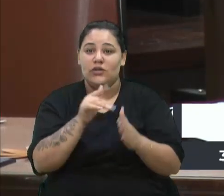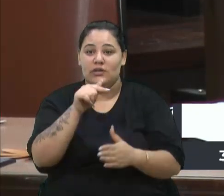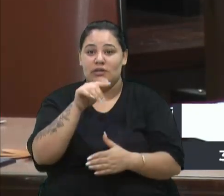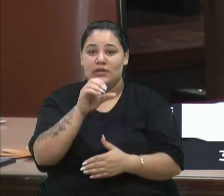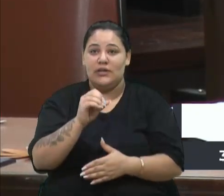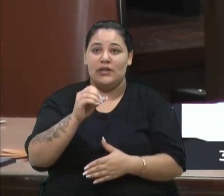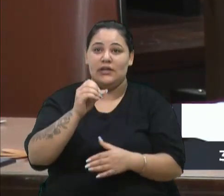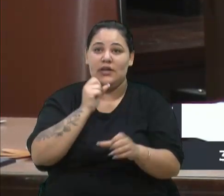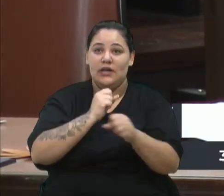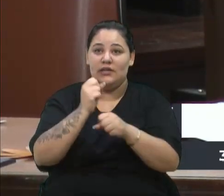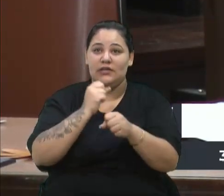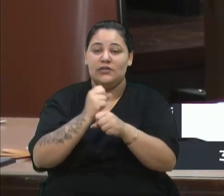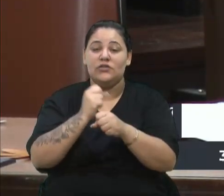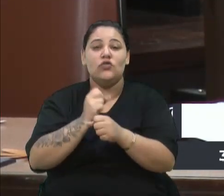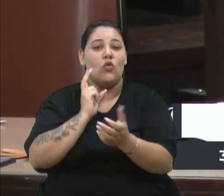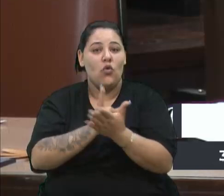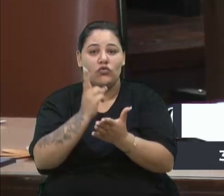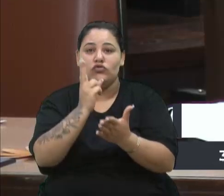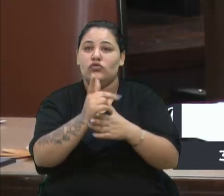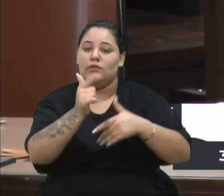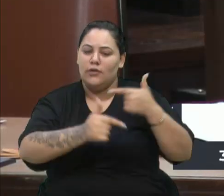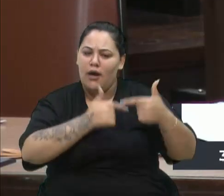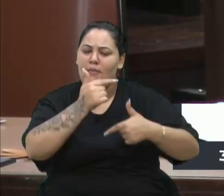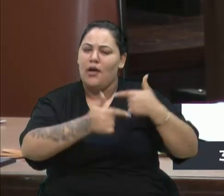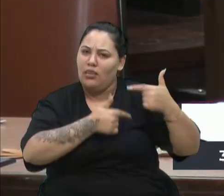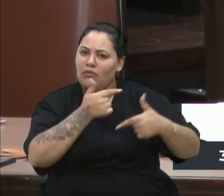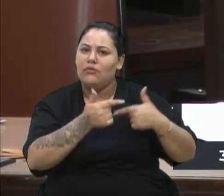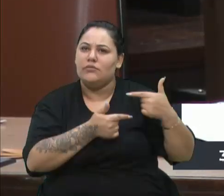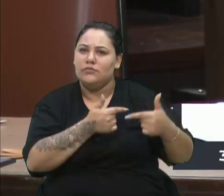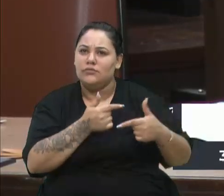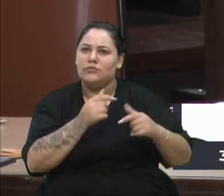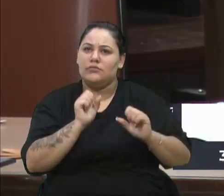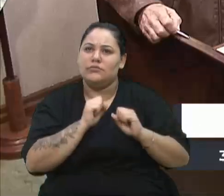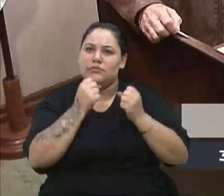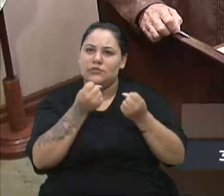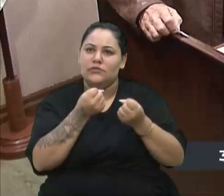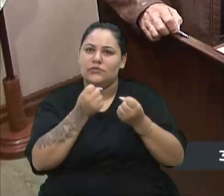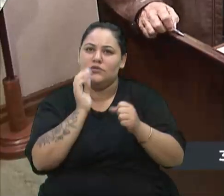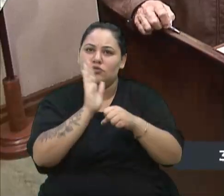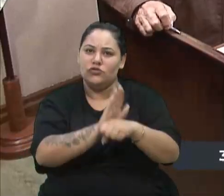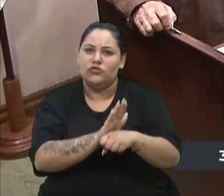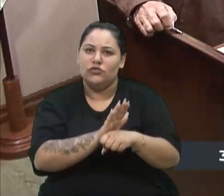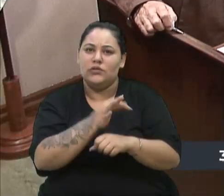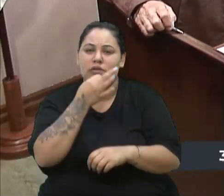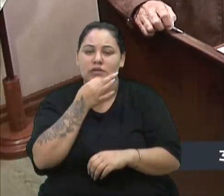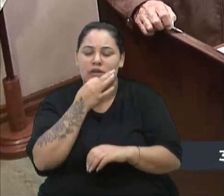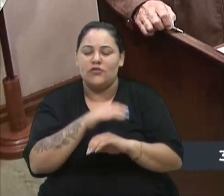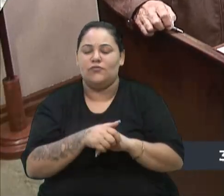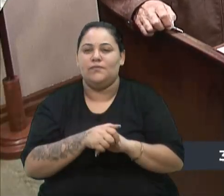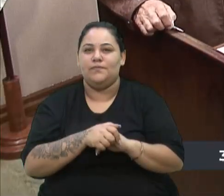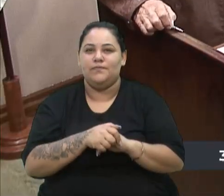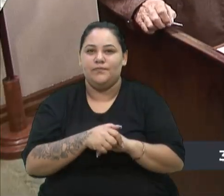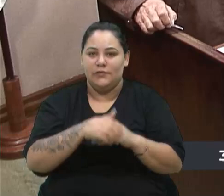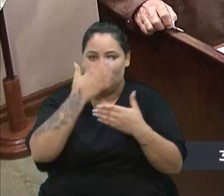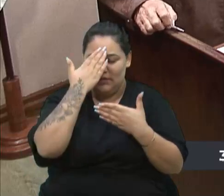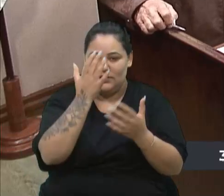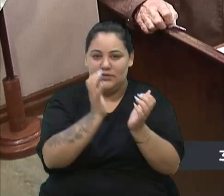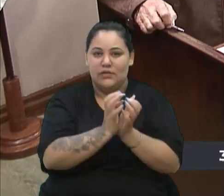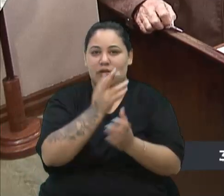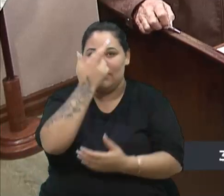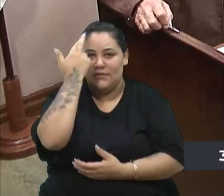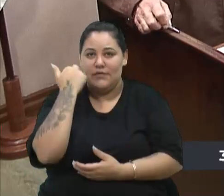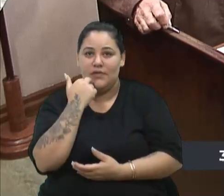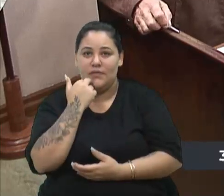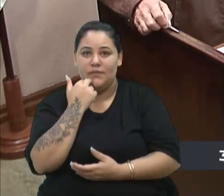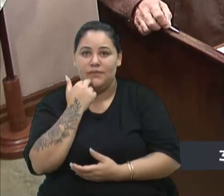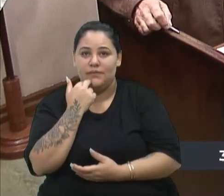continua peregrinando aí de forma incansável por vários pontos da cidade. Obrigado. Agradeço, colega Rafael, e